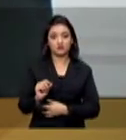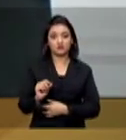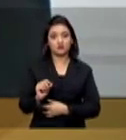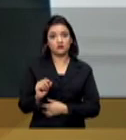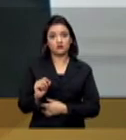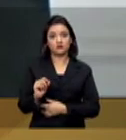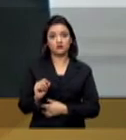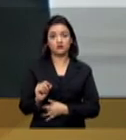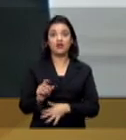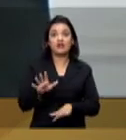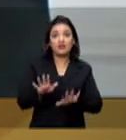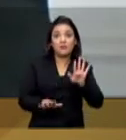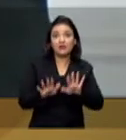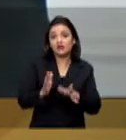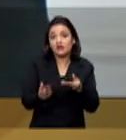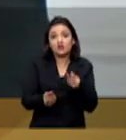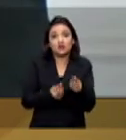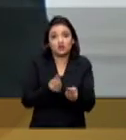dependendo da conduta,